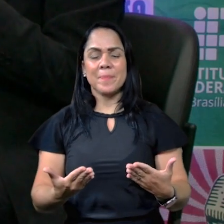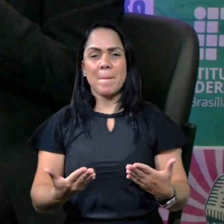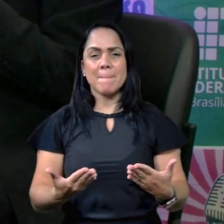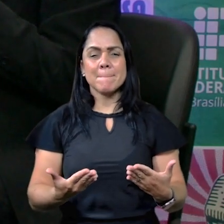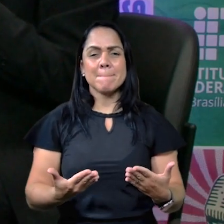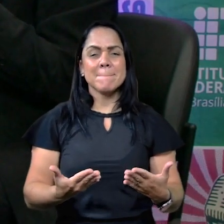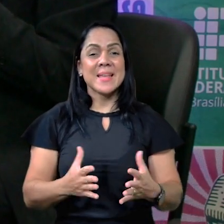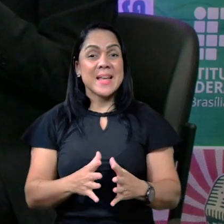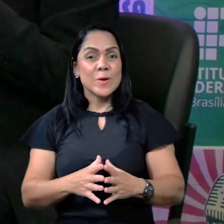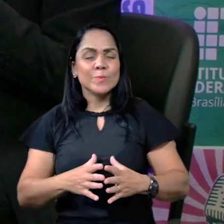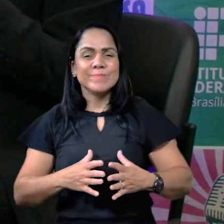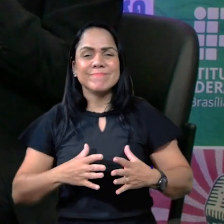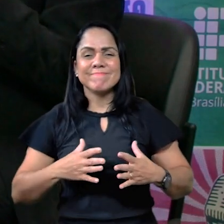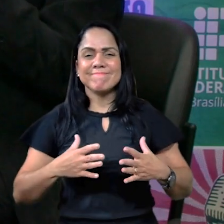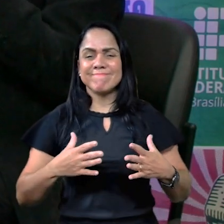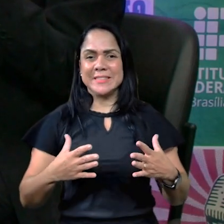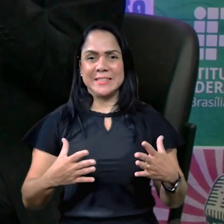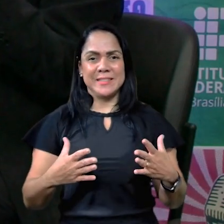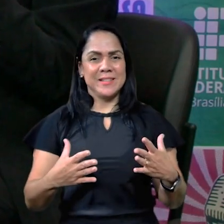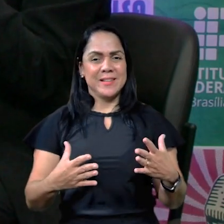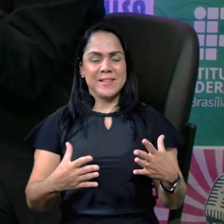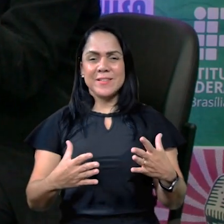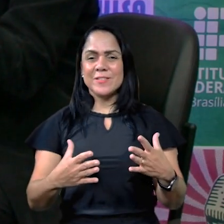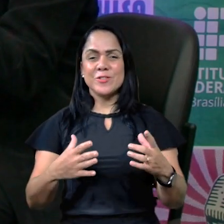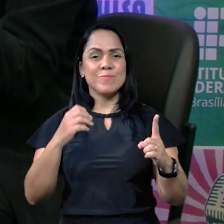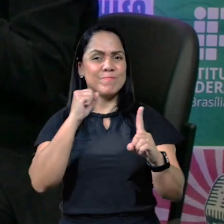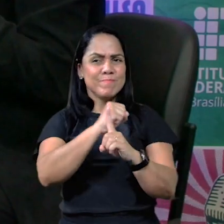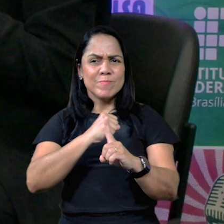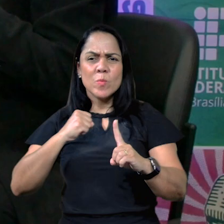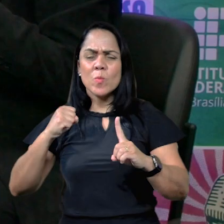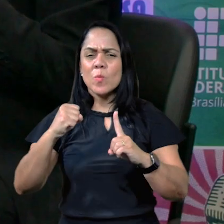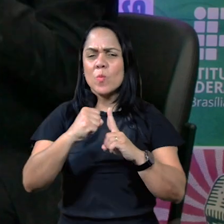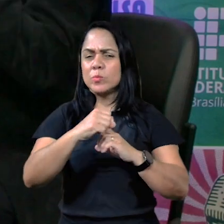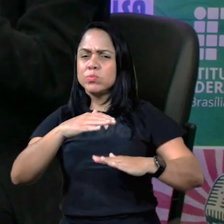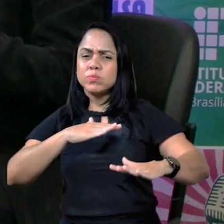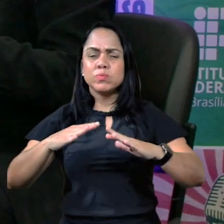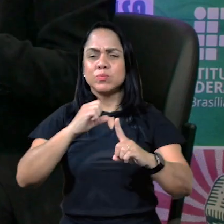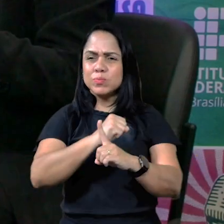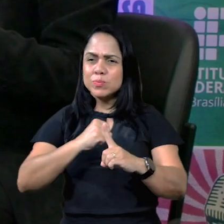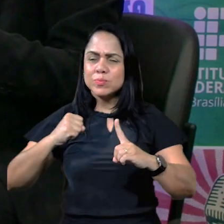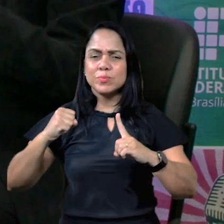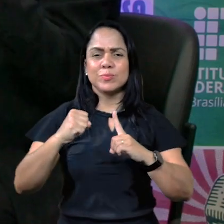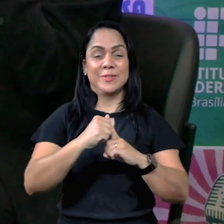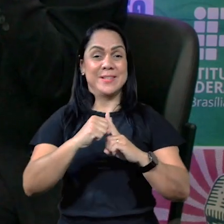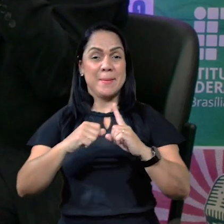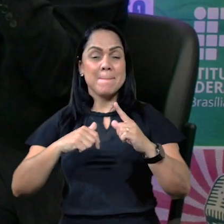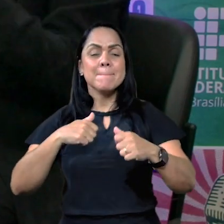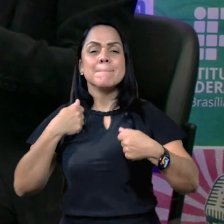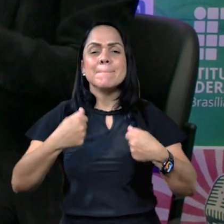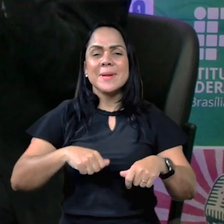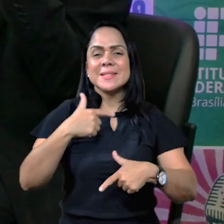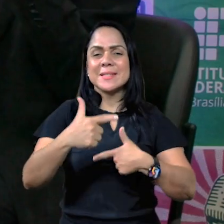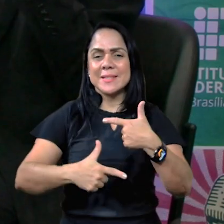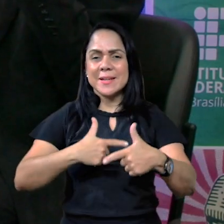um grande salto societário que a gente precisa trabalhar. Eu, enquanto